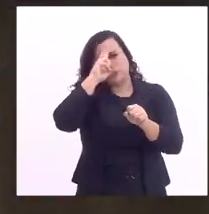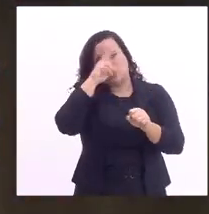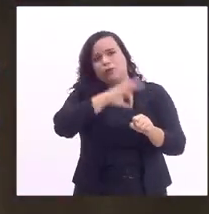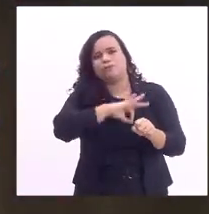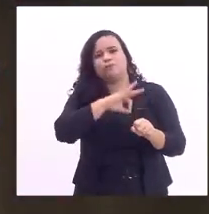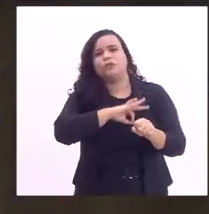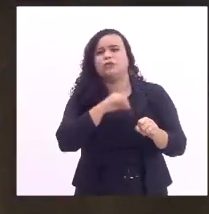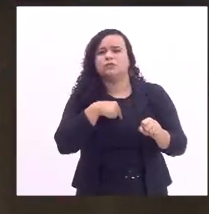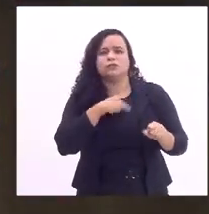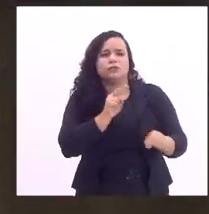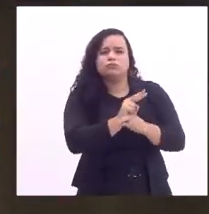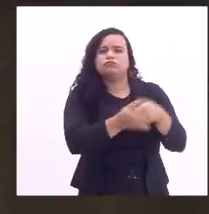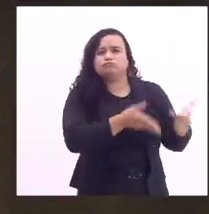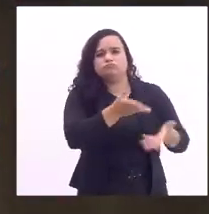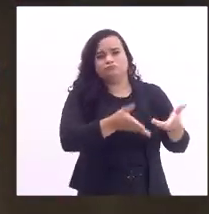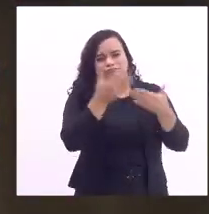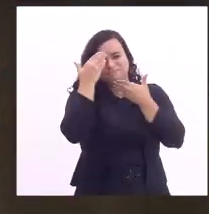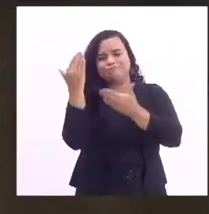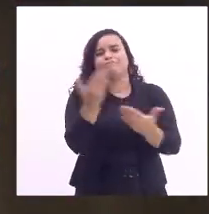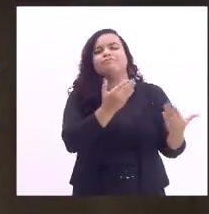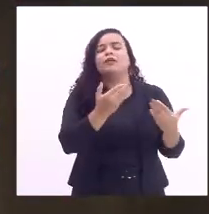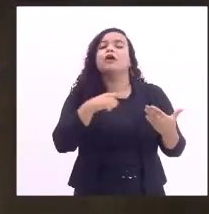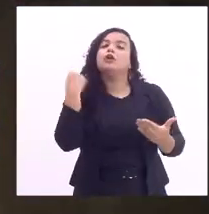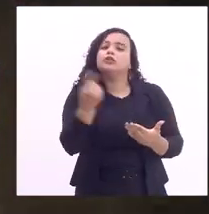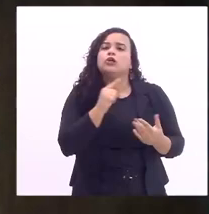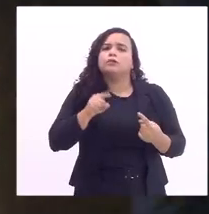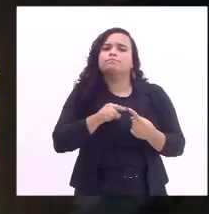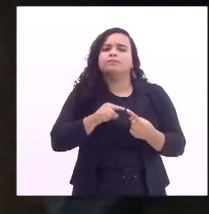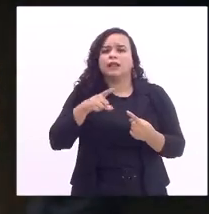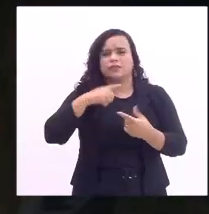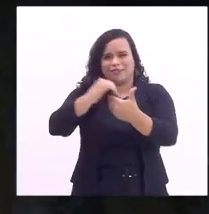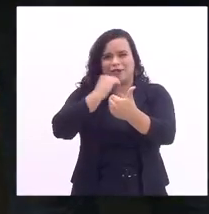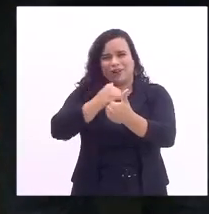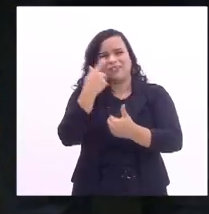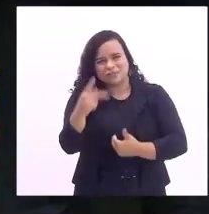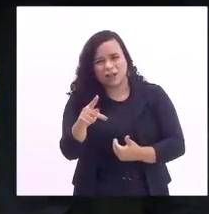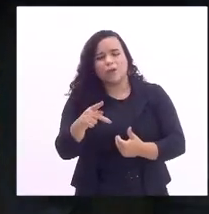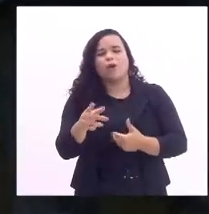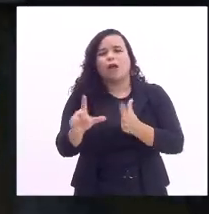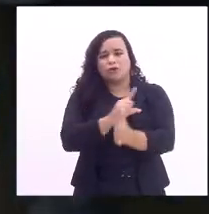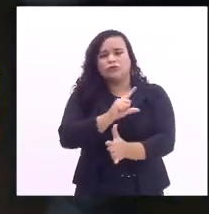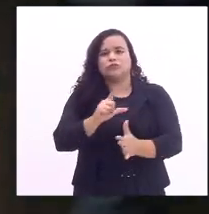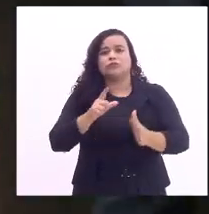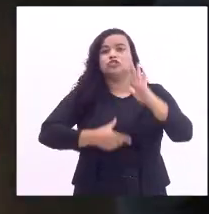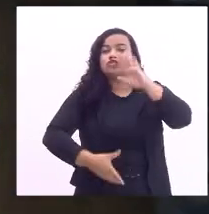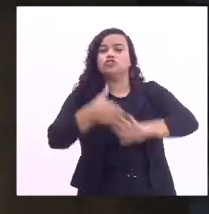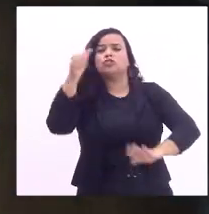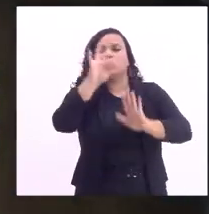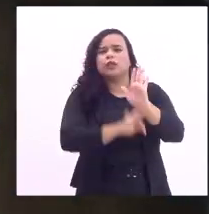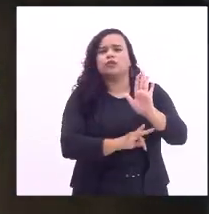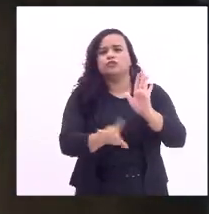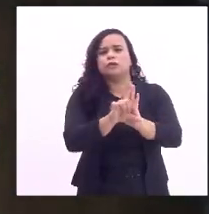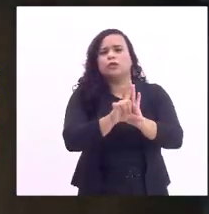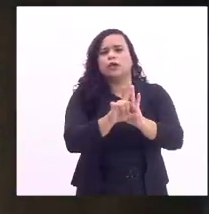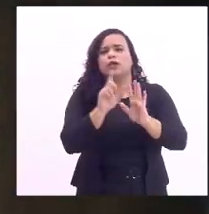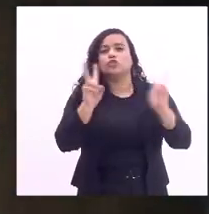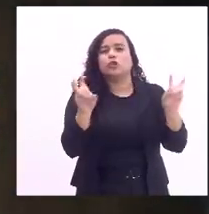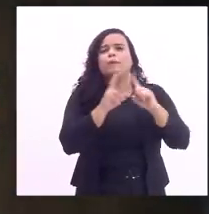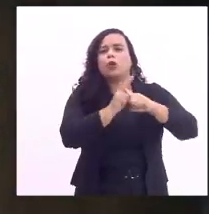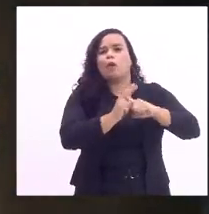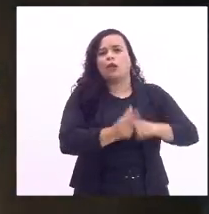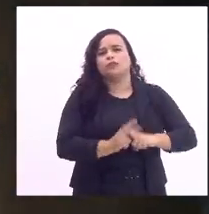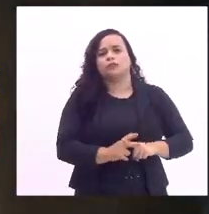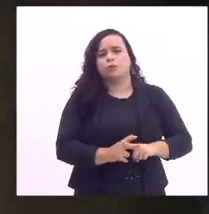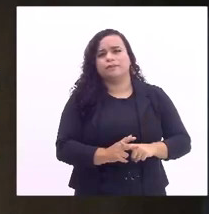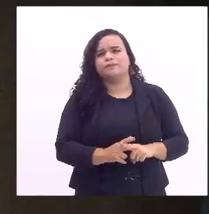seguinte aspecto, conforme orientado por Vossa Excelência. Tirar do texto da lei o aspecto correcional. Só